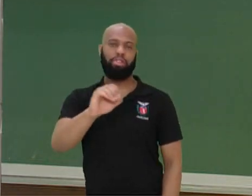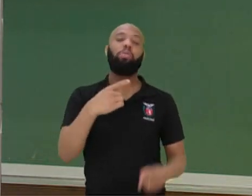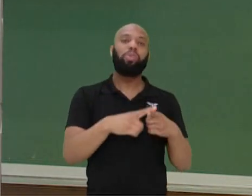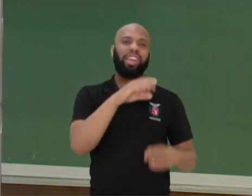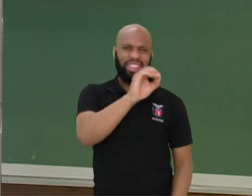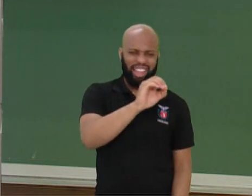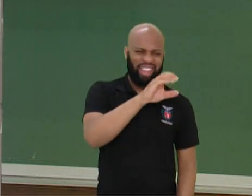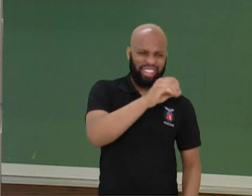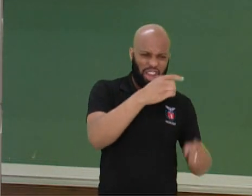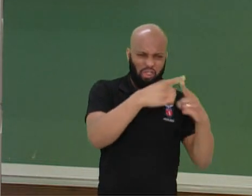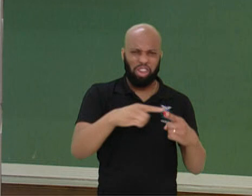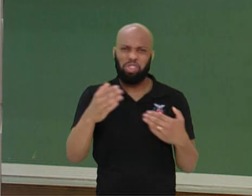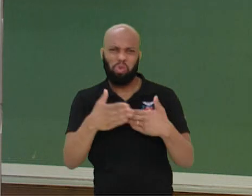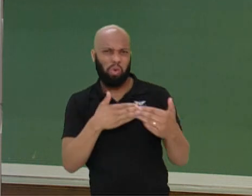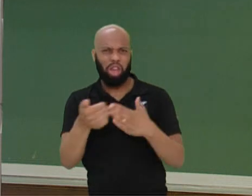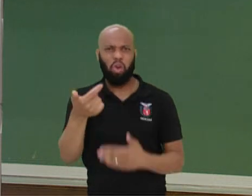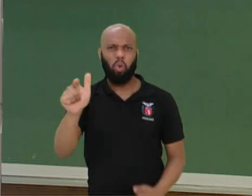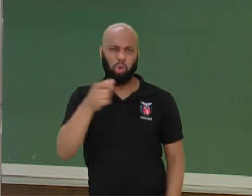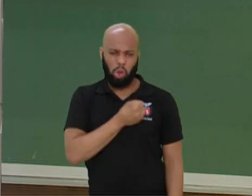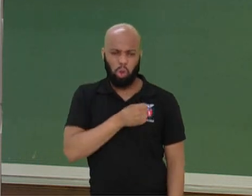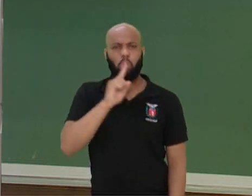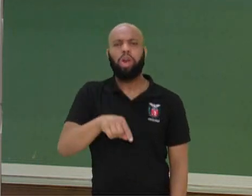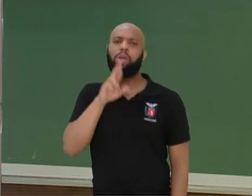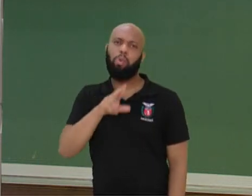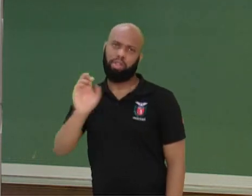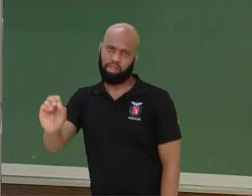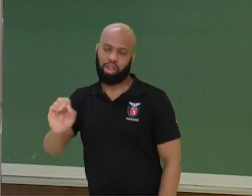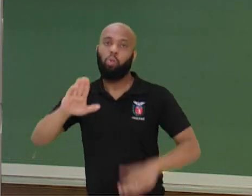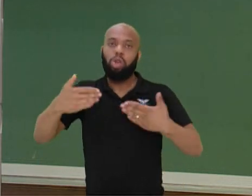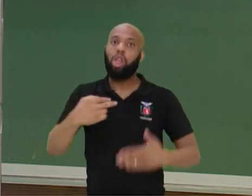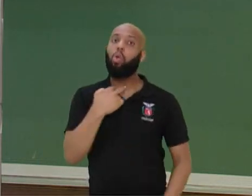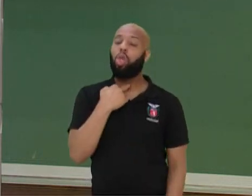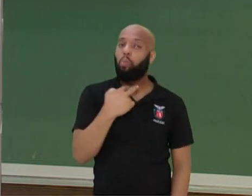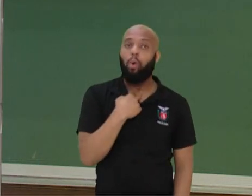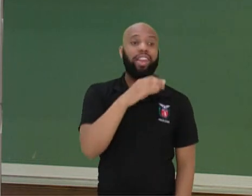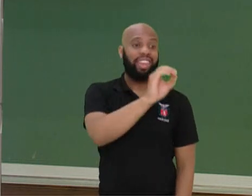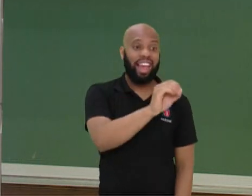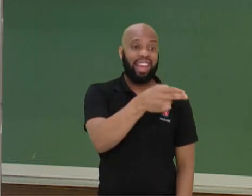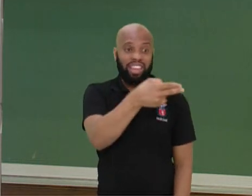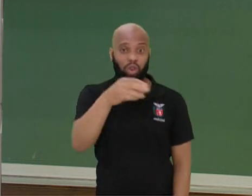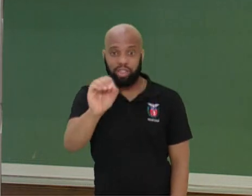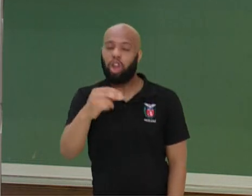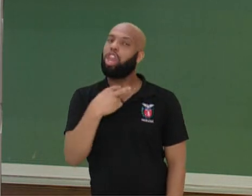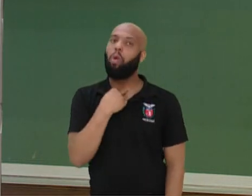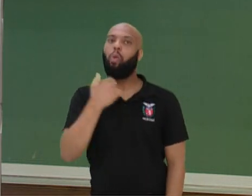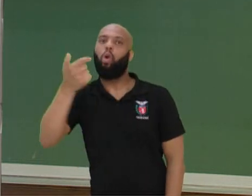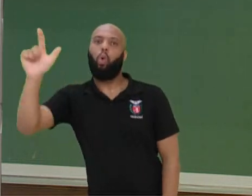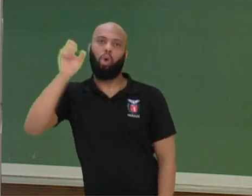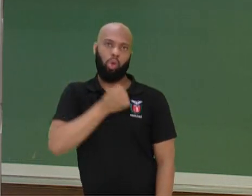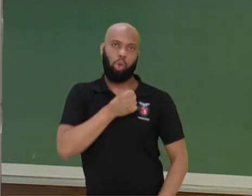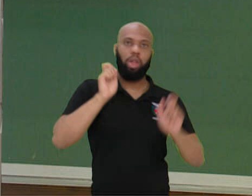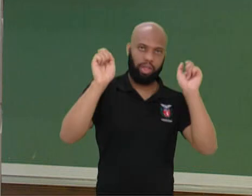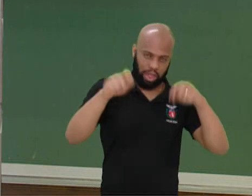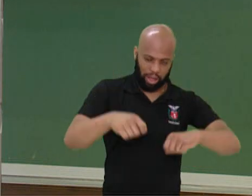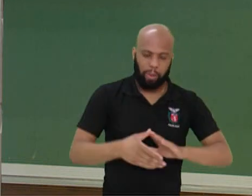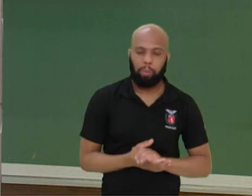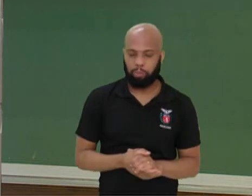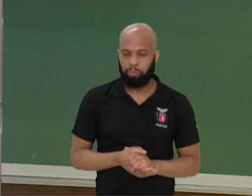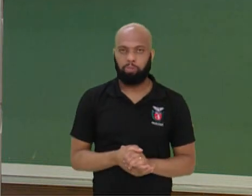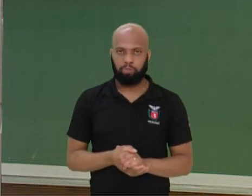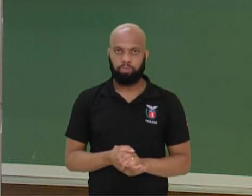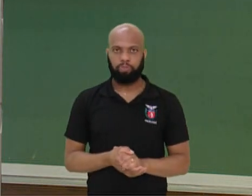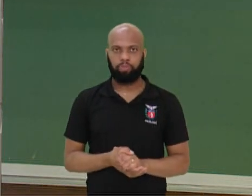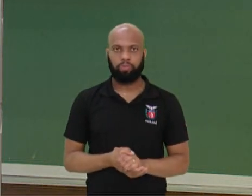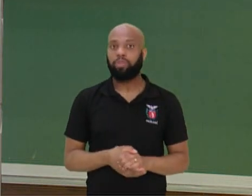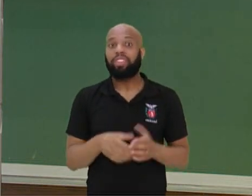zero multiplicando qualquer outra coisa vai dar zero. E aí, como o A está multiplicando x ao quadrado, se ele for zero, vai sumir o x